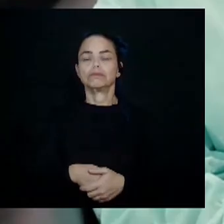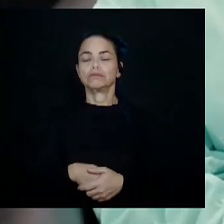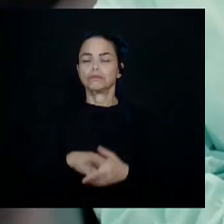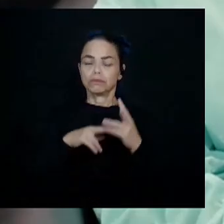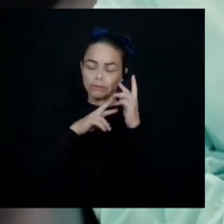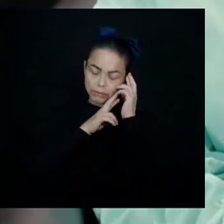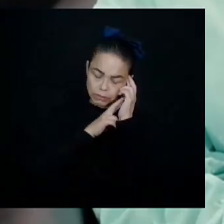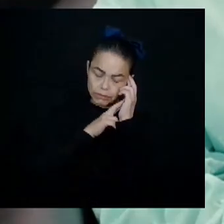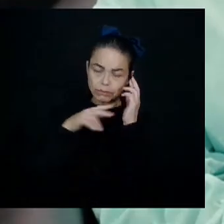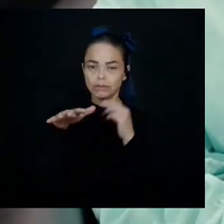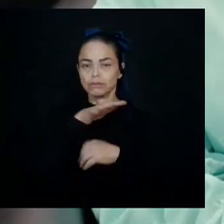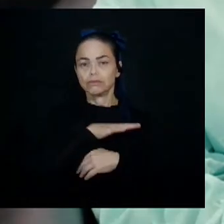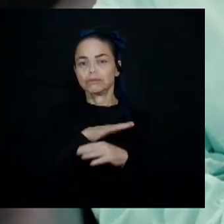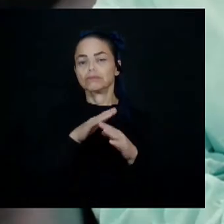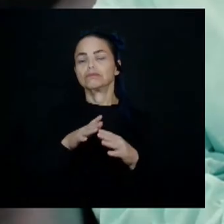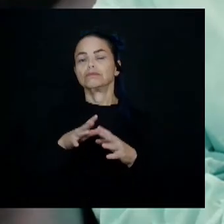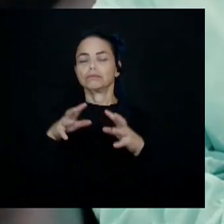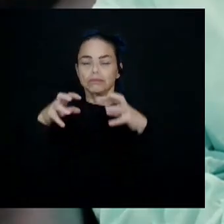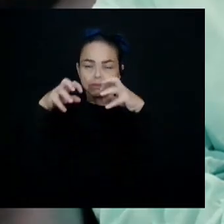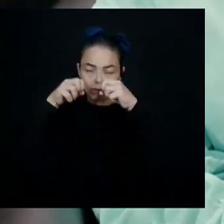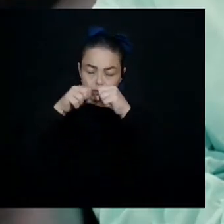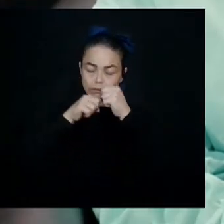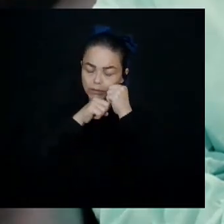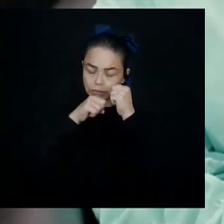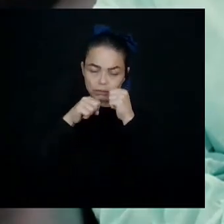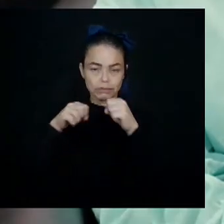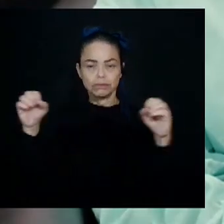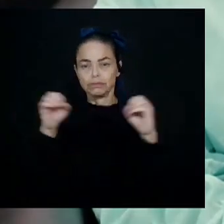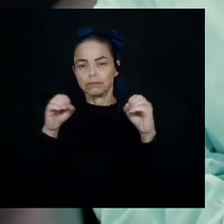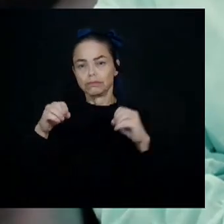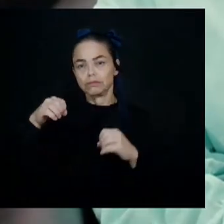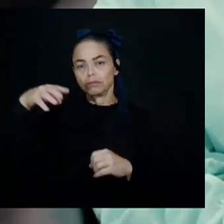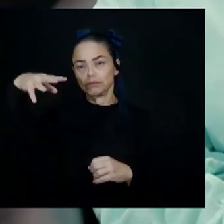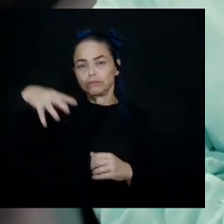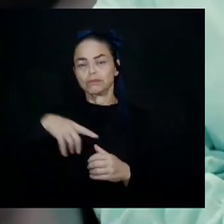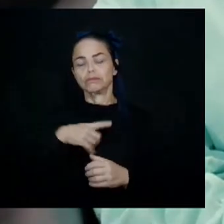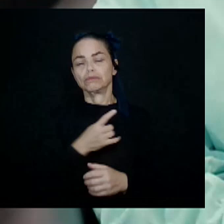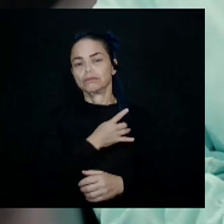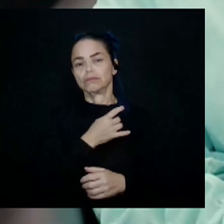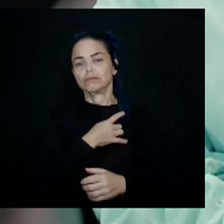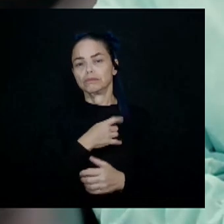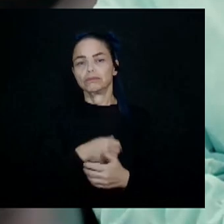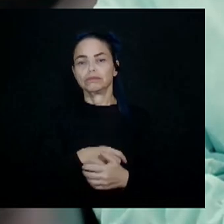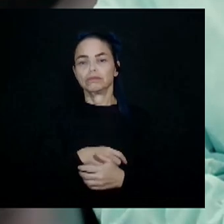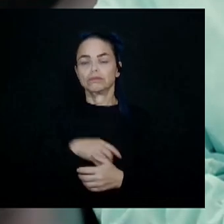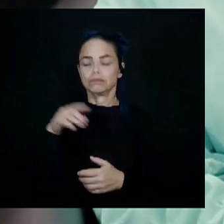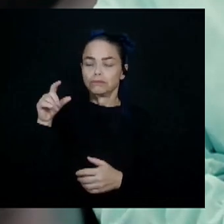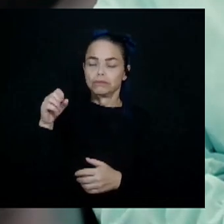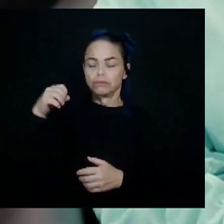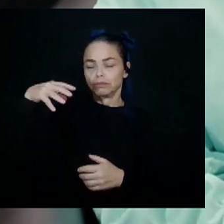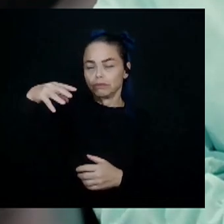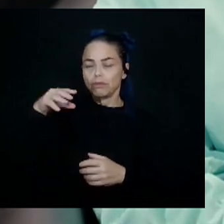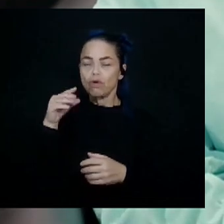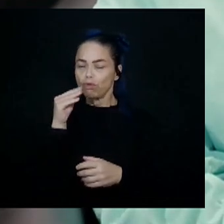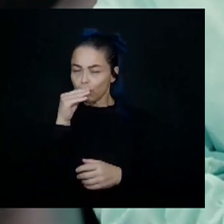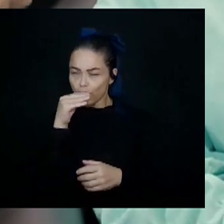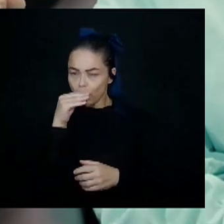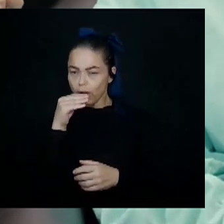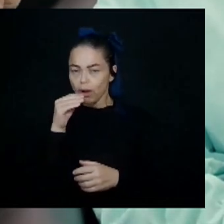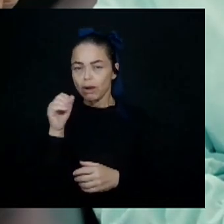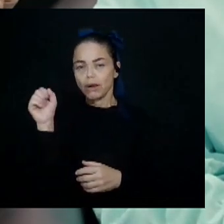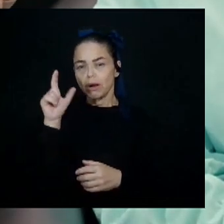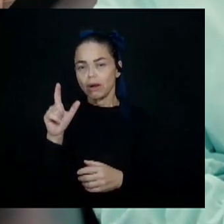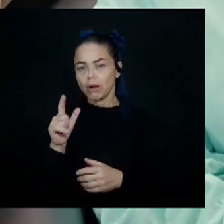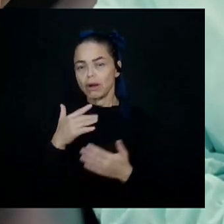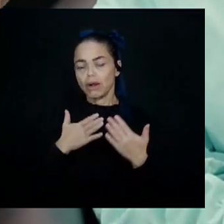ambientes escuros, sem luz. Se a criança tem medo de luz, uma luz fraquinha, azul, que acalme. Eu